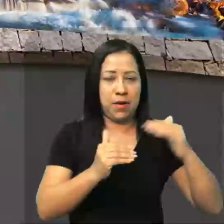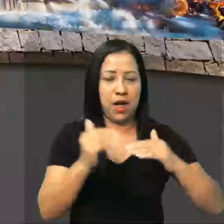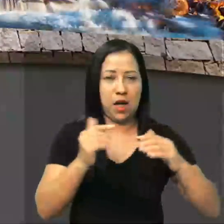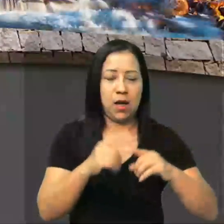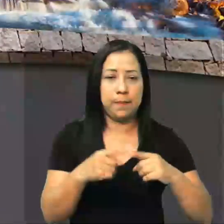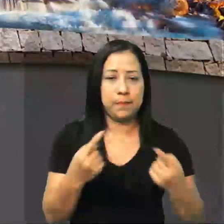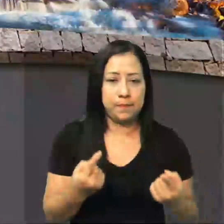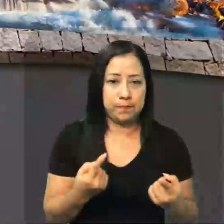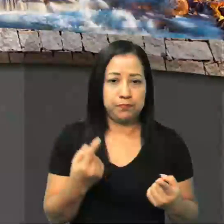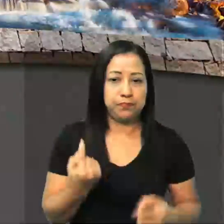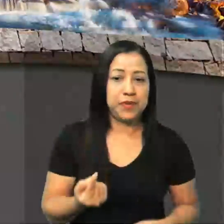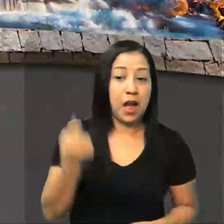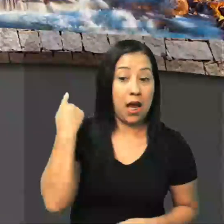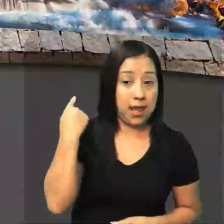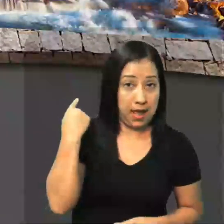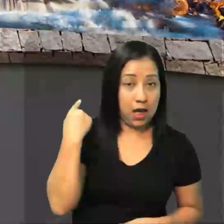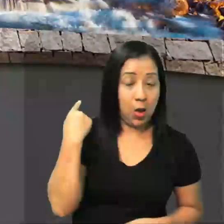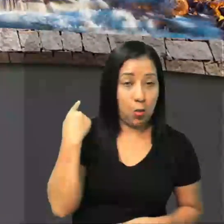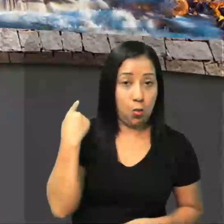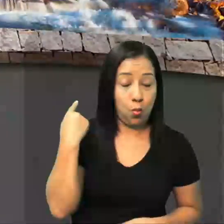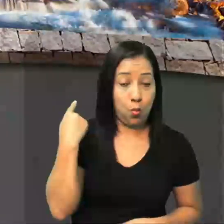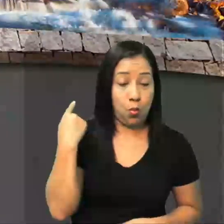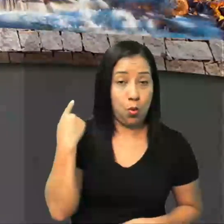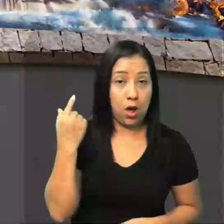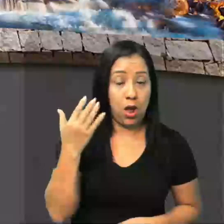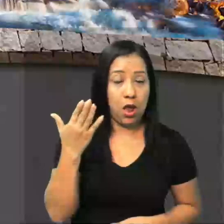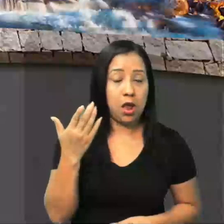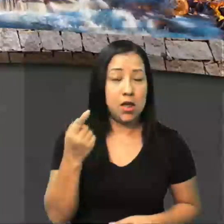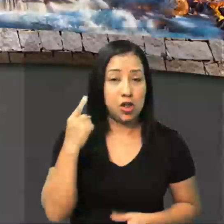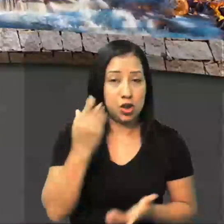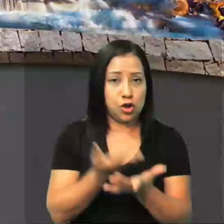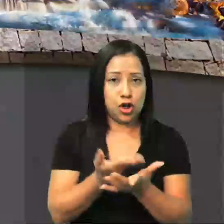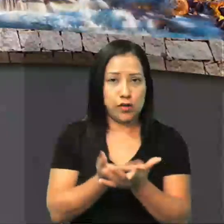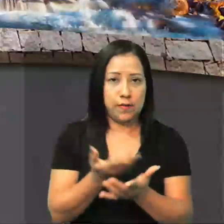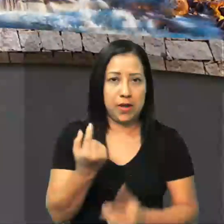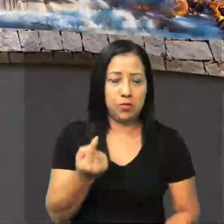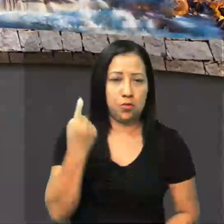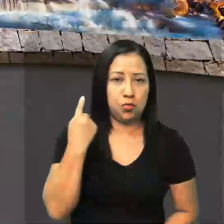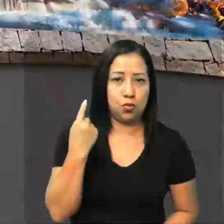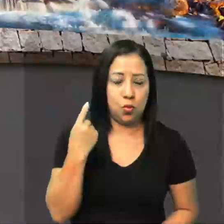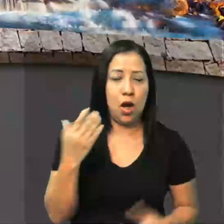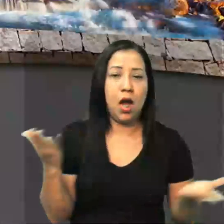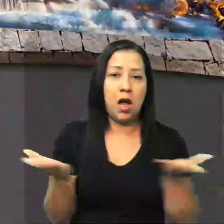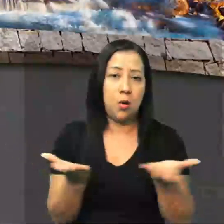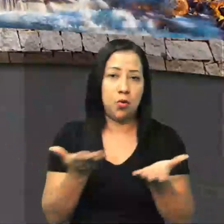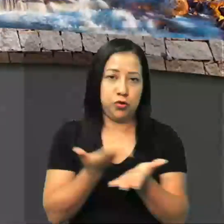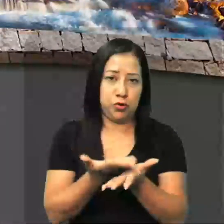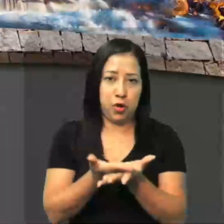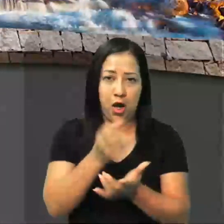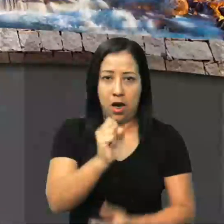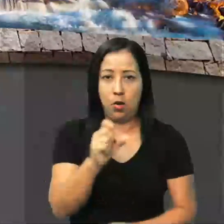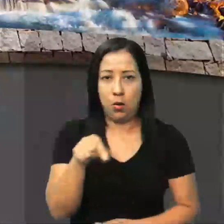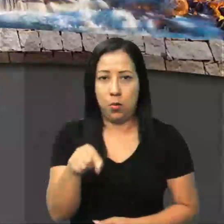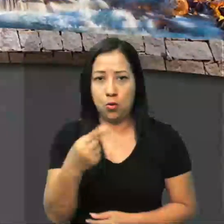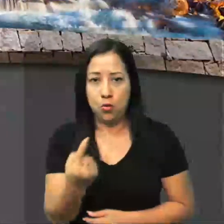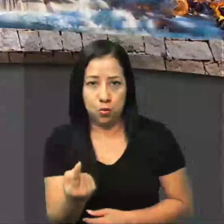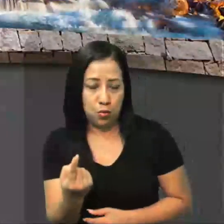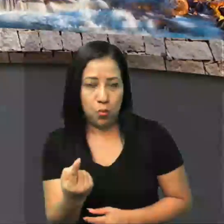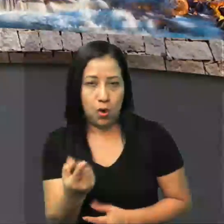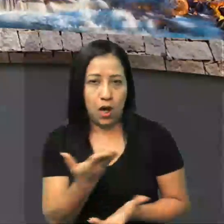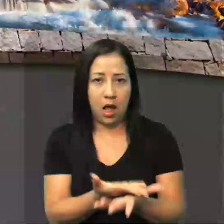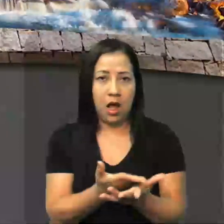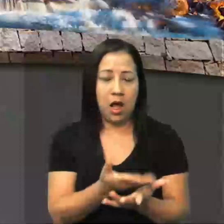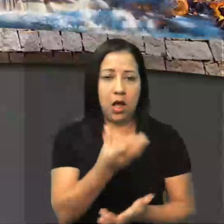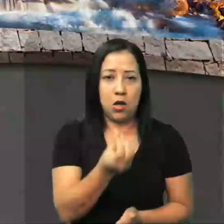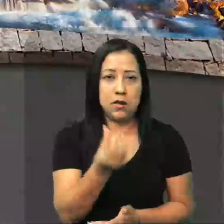meu período, eu já falei isso na aula passada, nós estamos na aula 8.1. Na aula